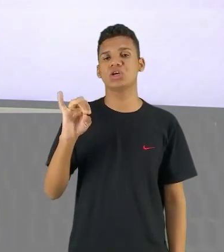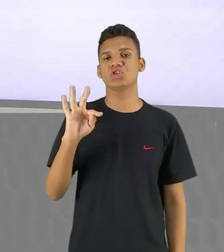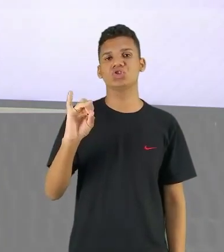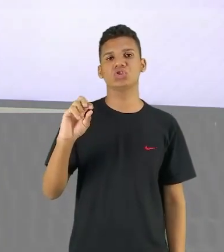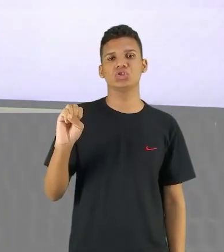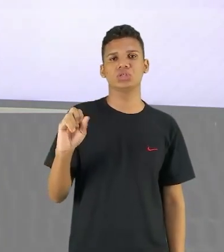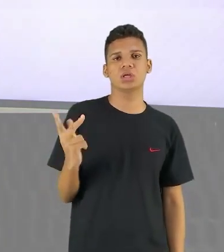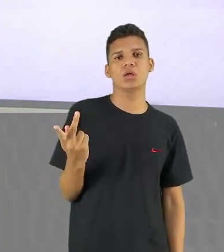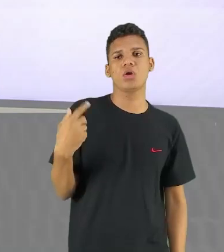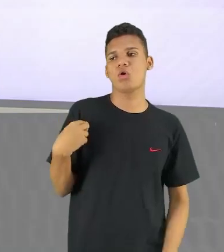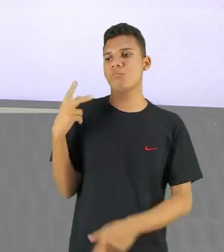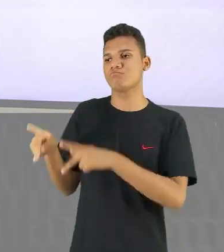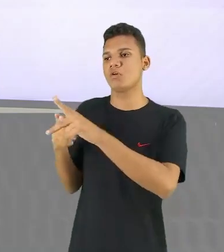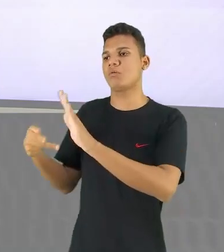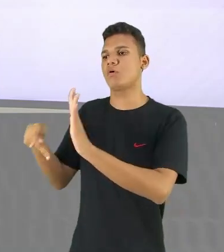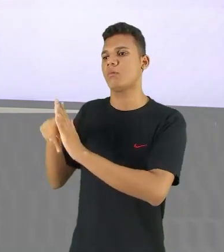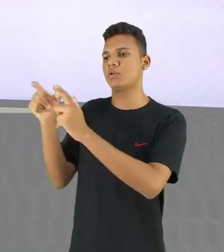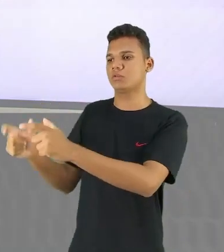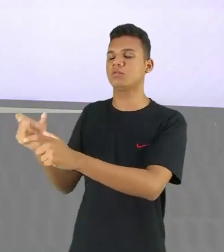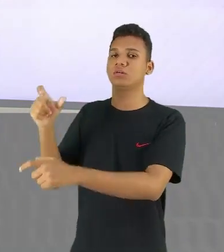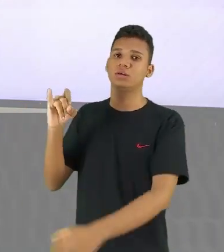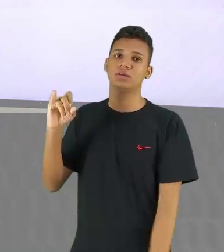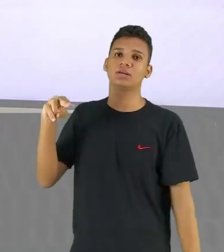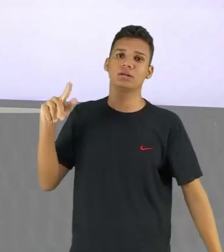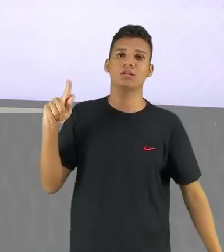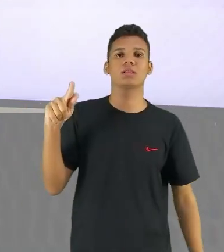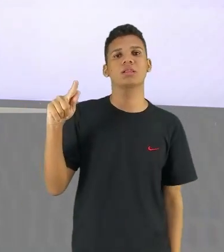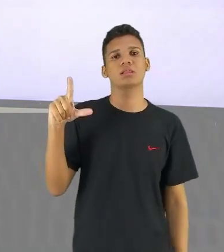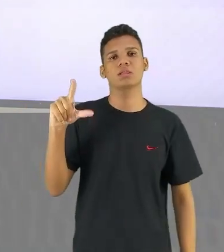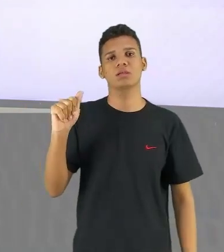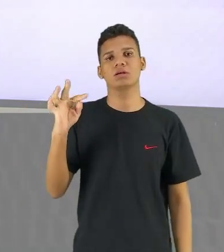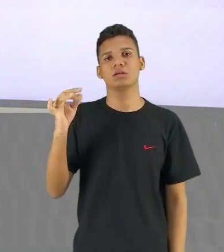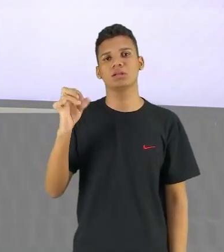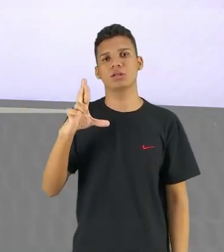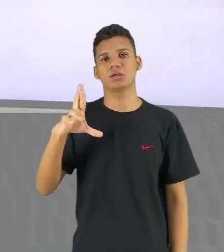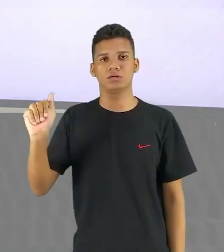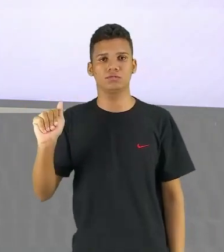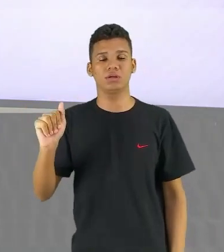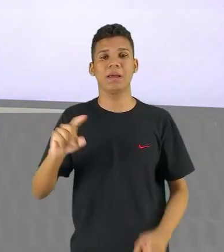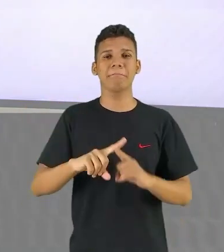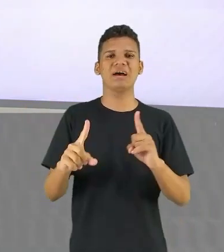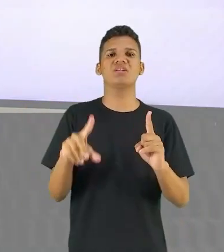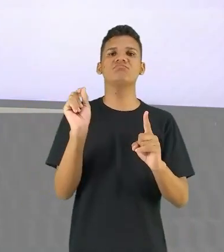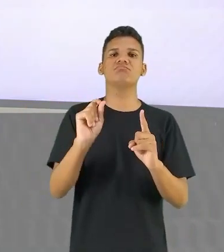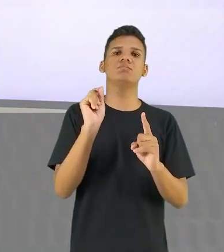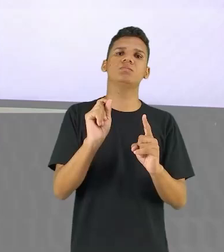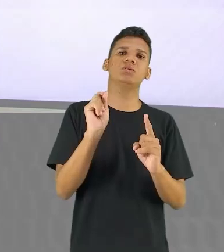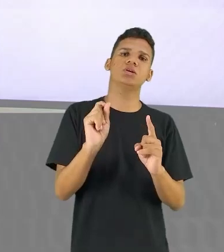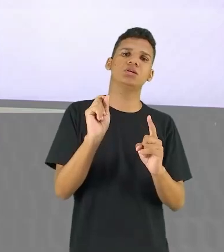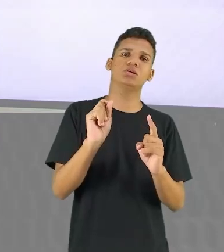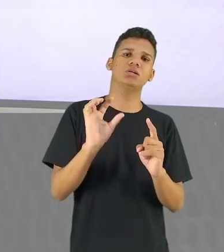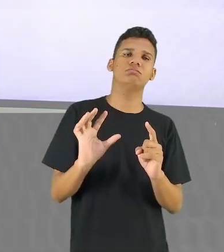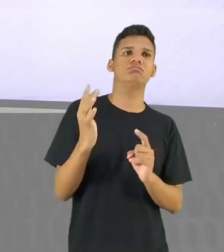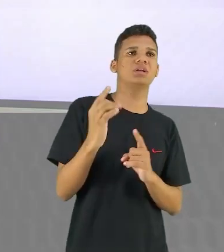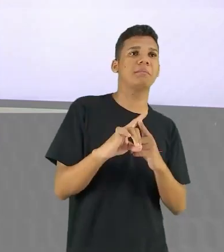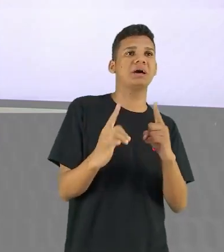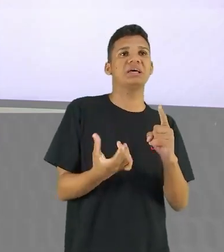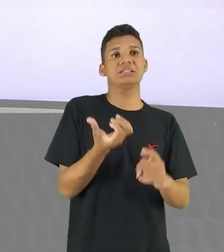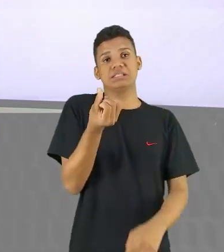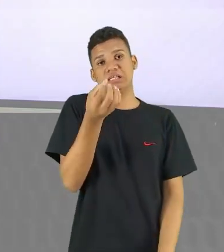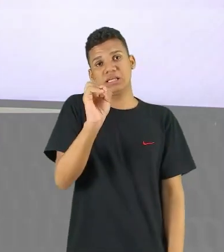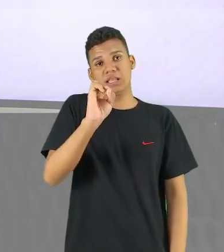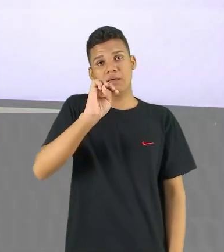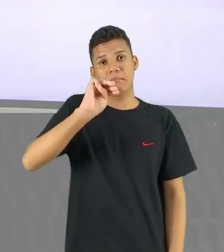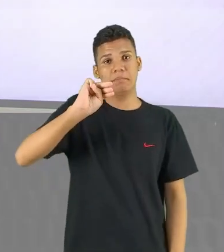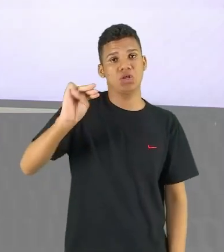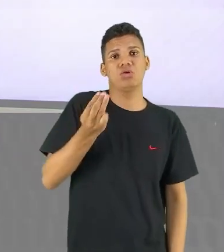coloca. Esse poema que se baseia numa receita serve para 60 milhões,